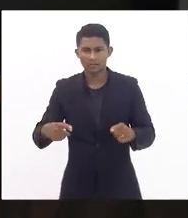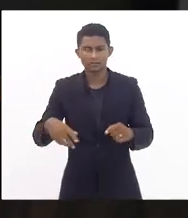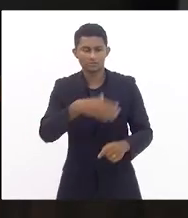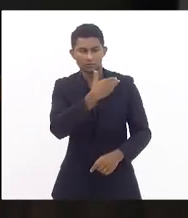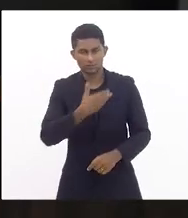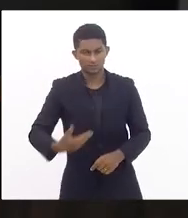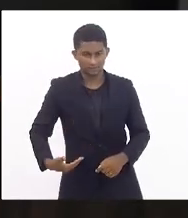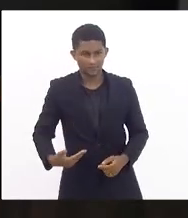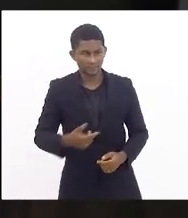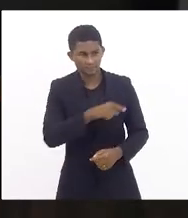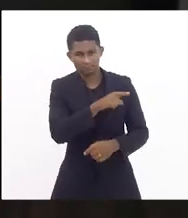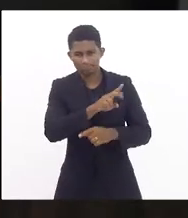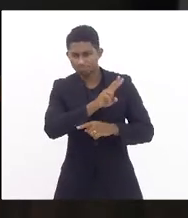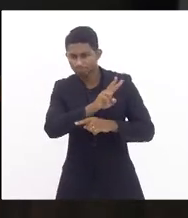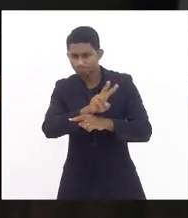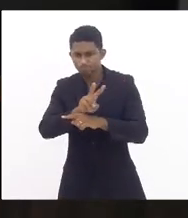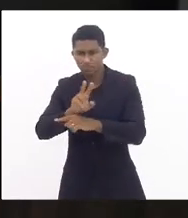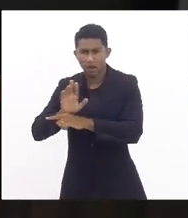Parabéns.